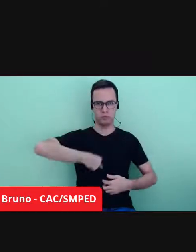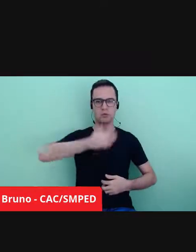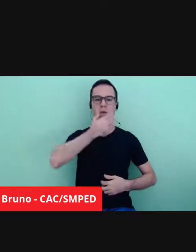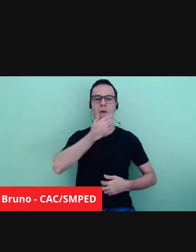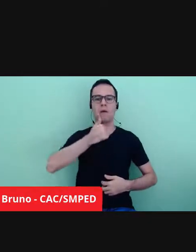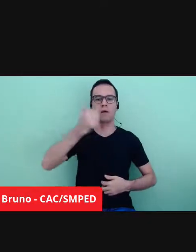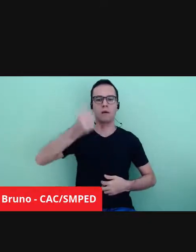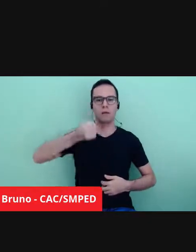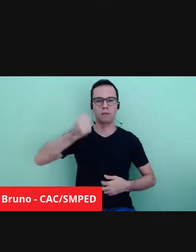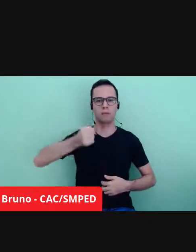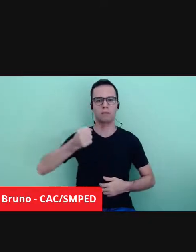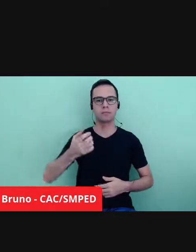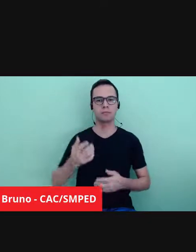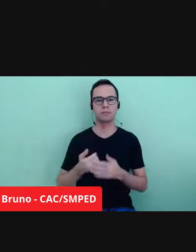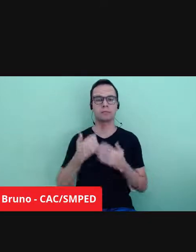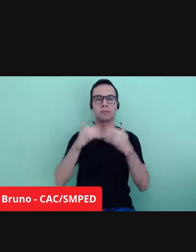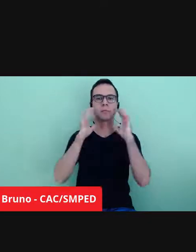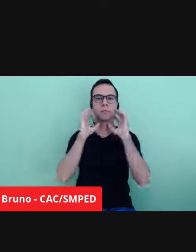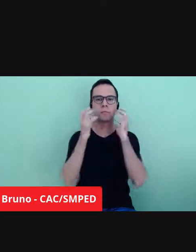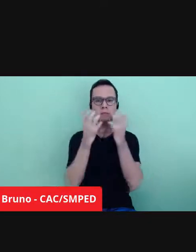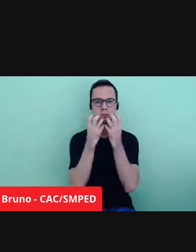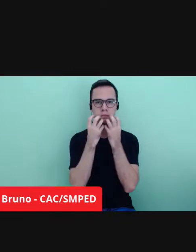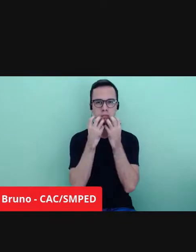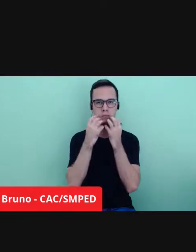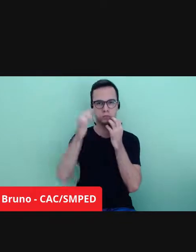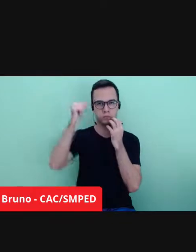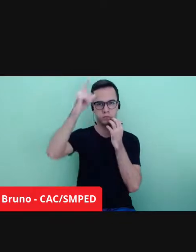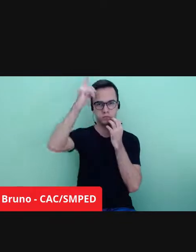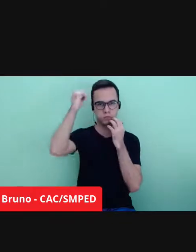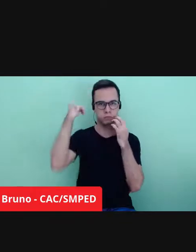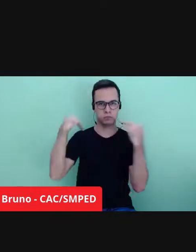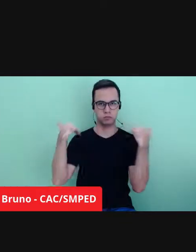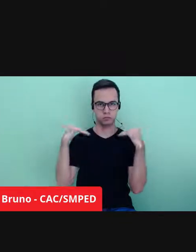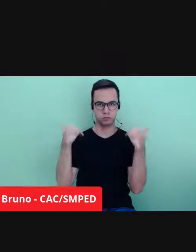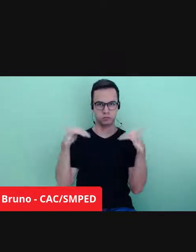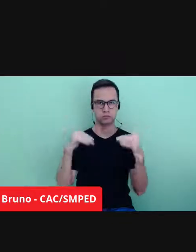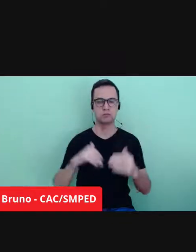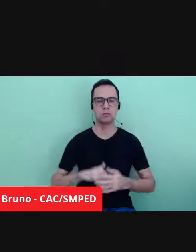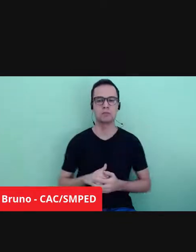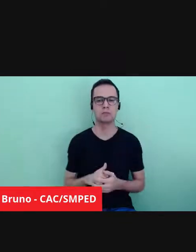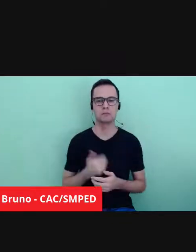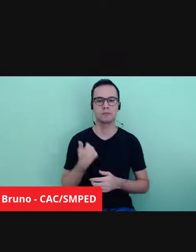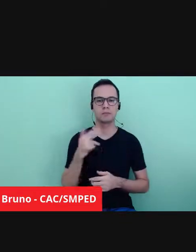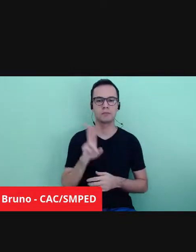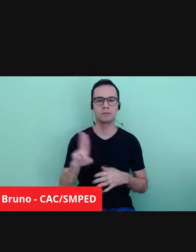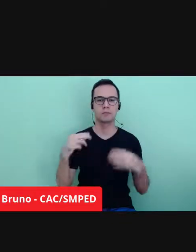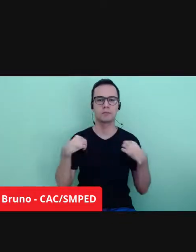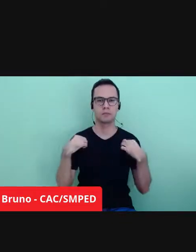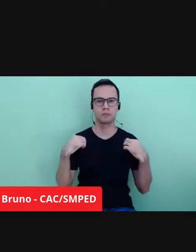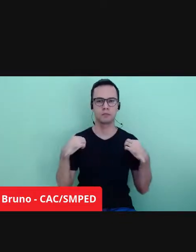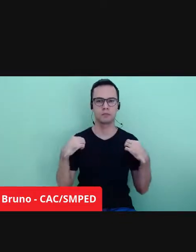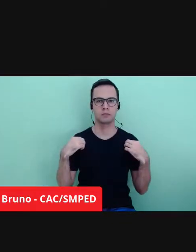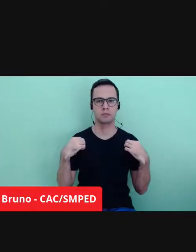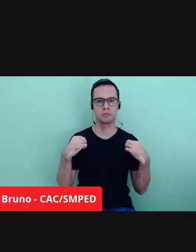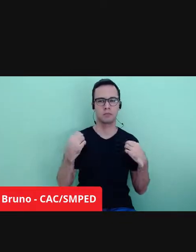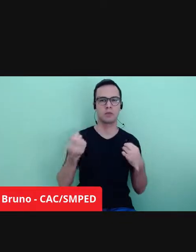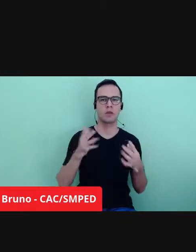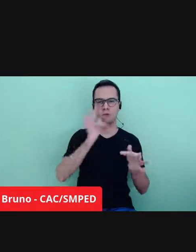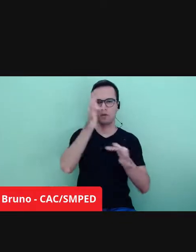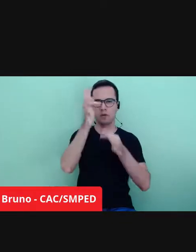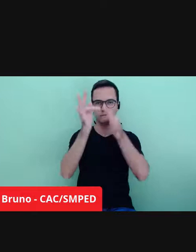branco, eu uso barba, eu tenho o cabelo mais ou menos até a altura do ombro, estou usando uma camisa